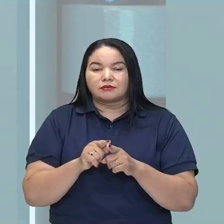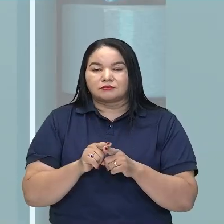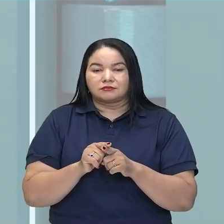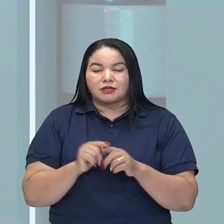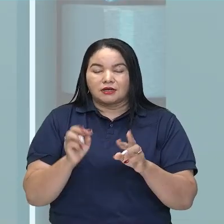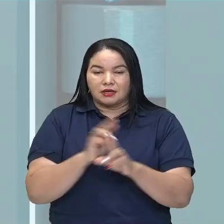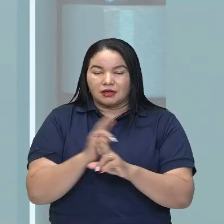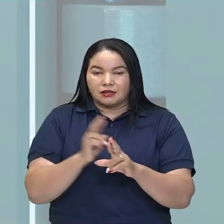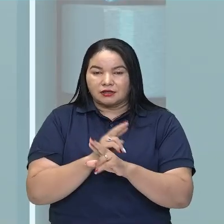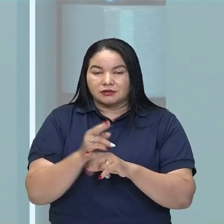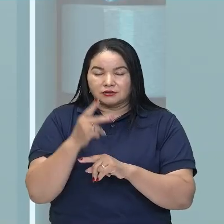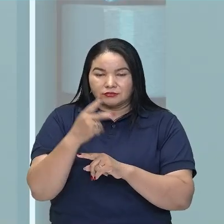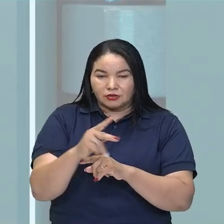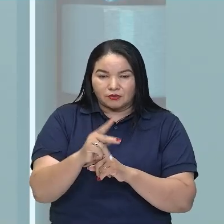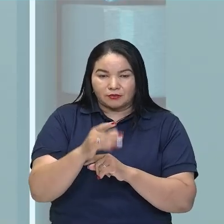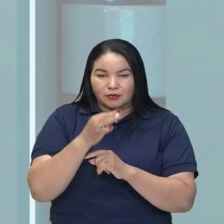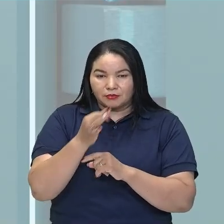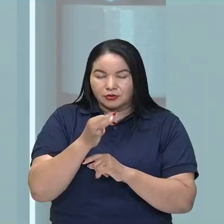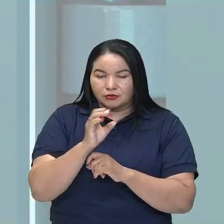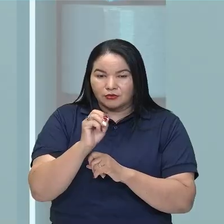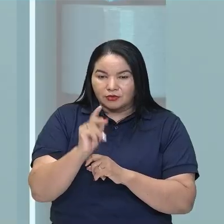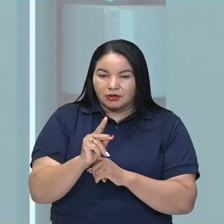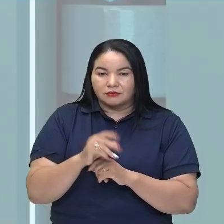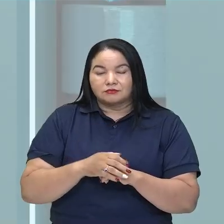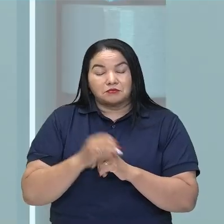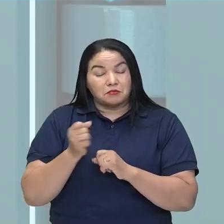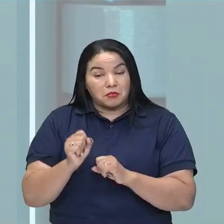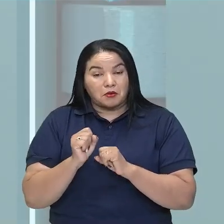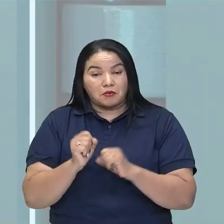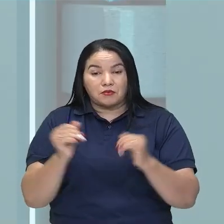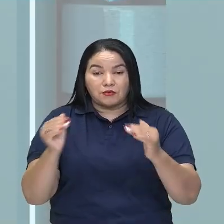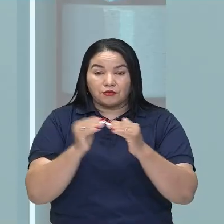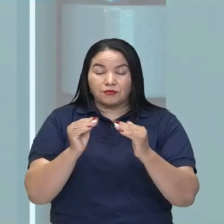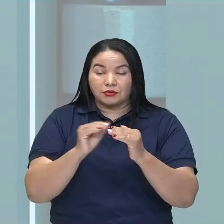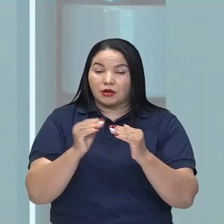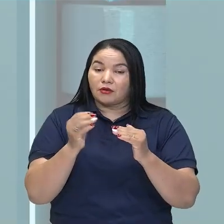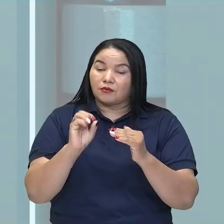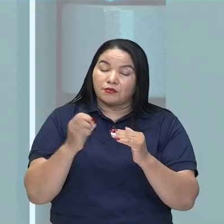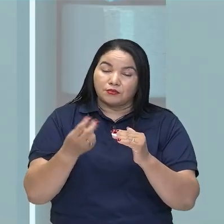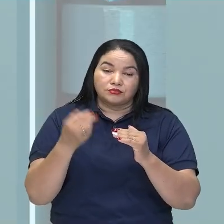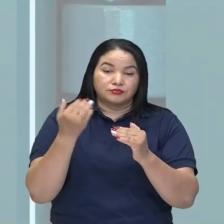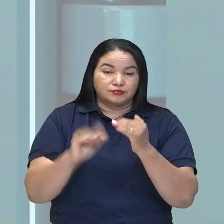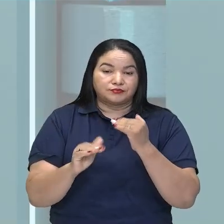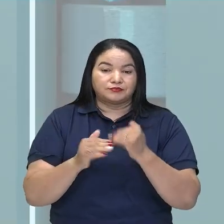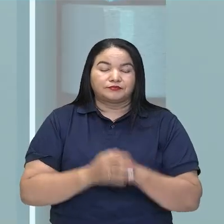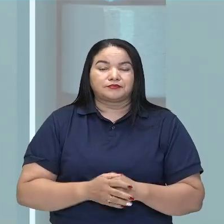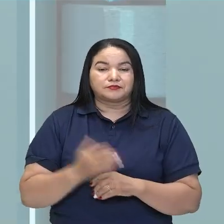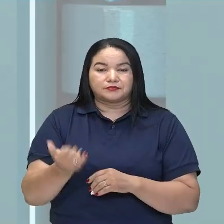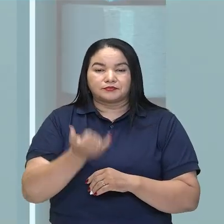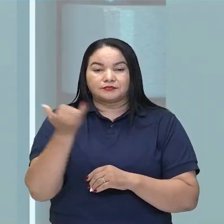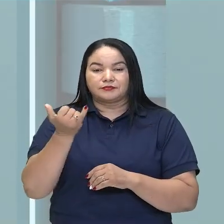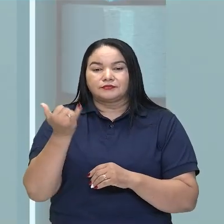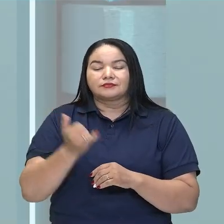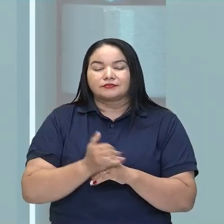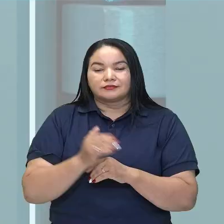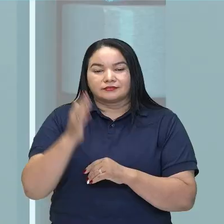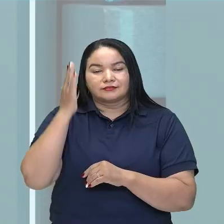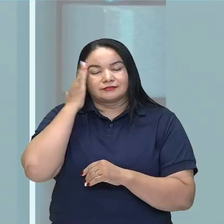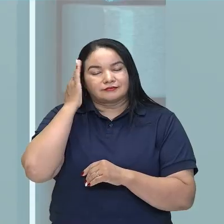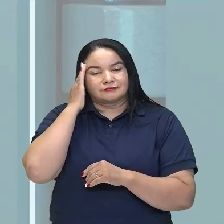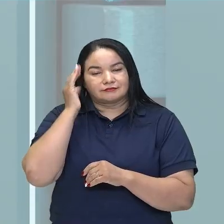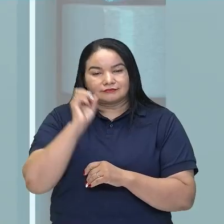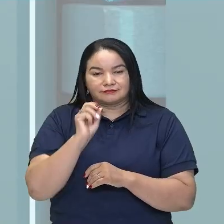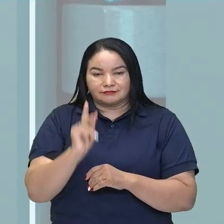já está refletindo, você pode concordar ou não, certo? E é importante você saber exatamente o que